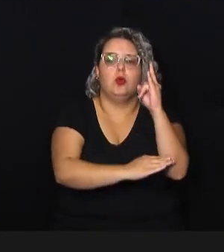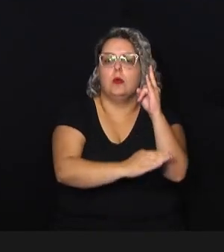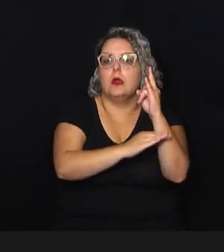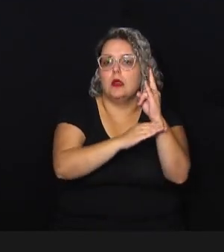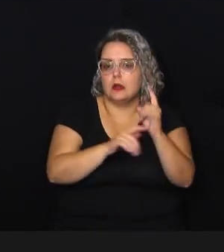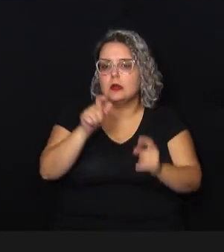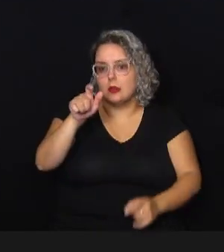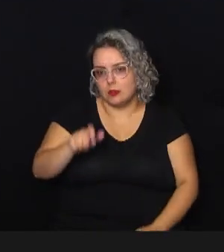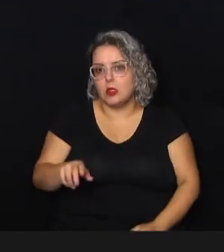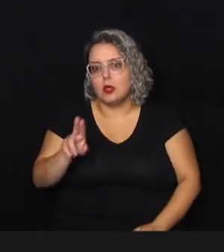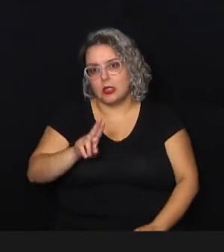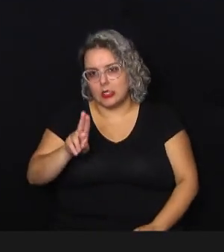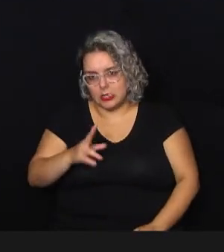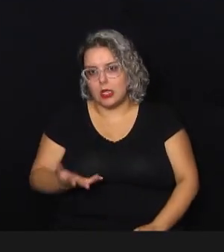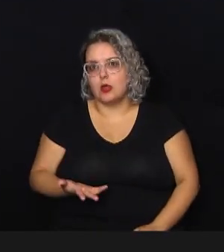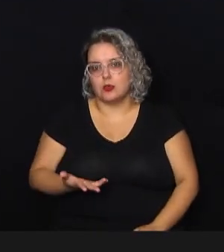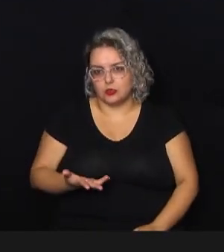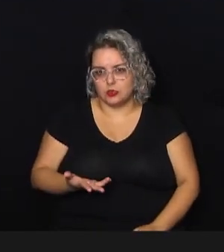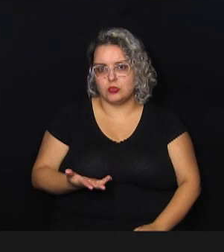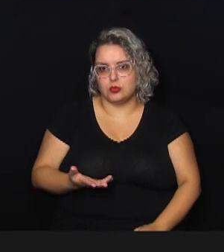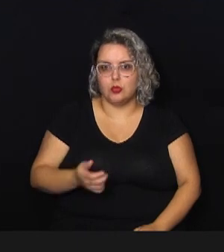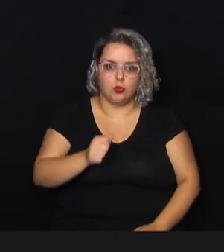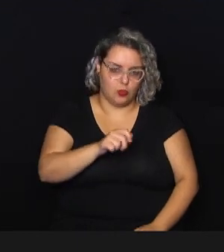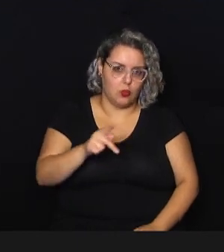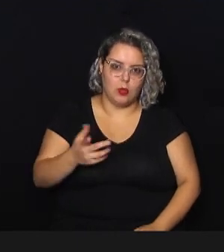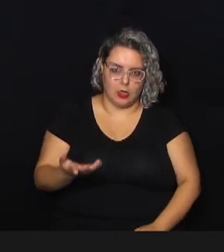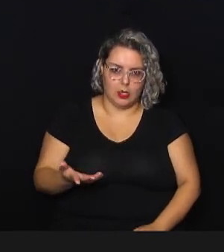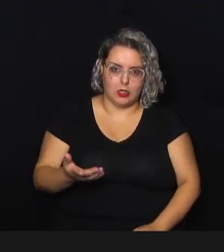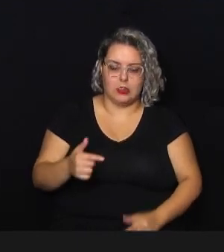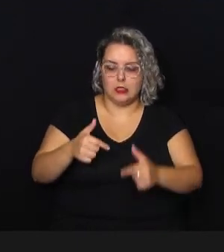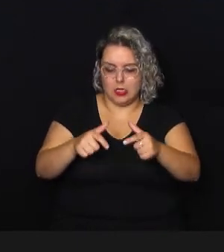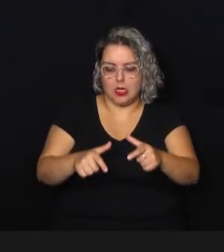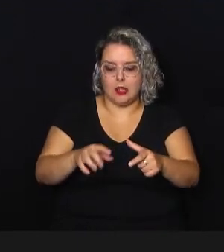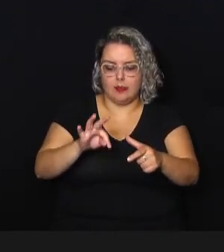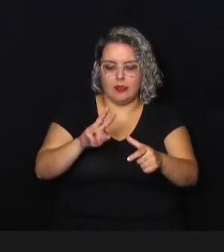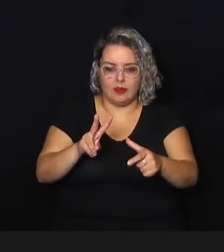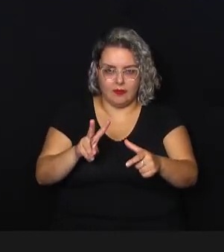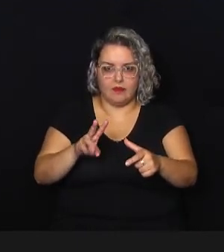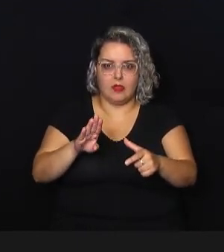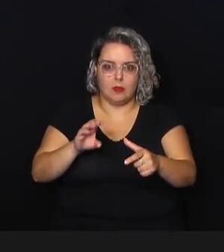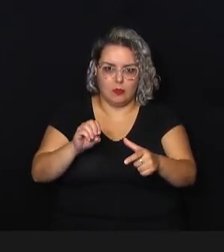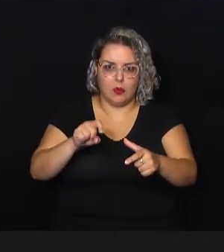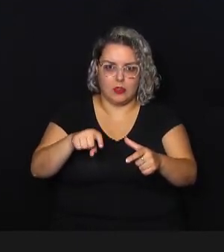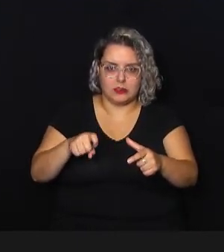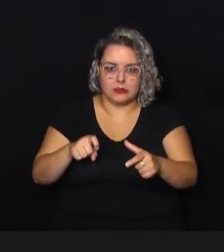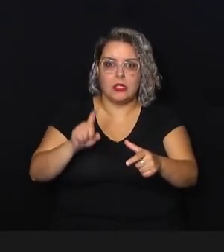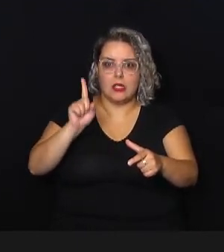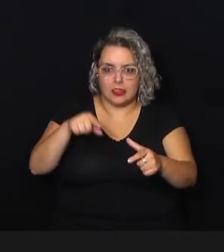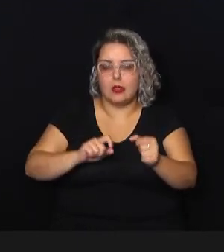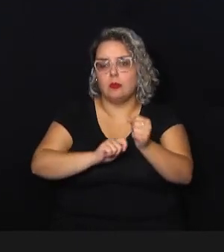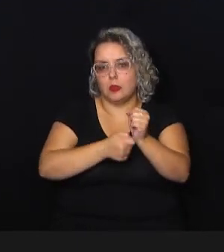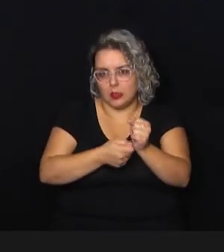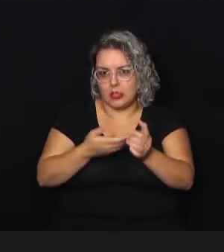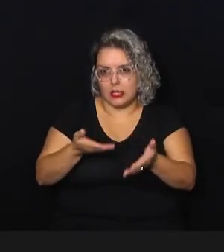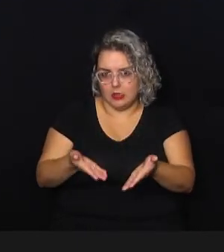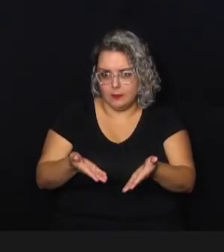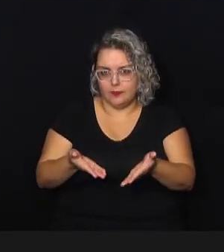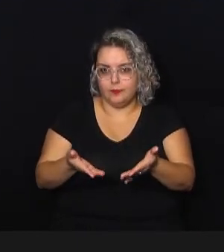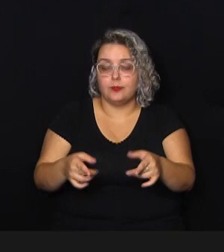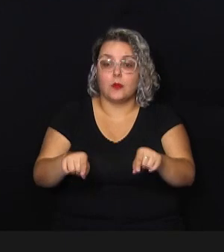está utilizando o aplicativo, o TV Box. Eles querem bloquear esse acesso. Eles também